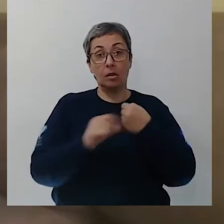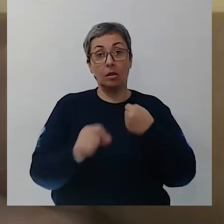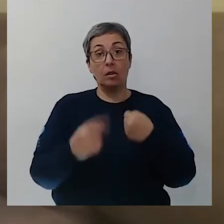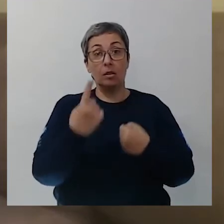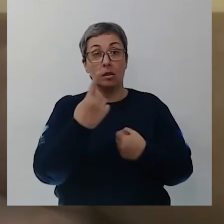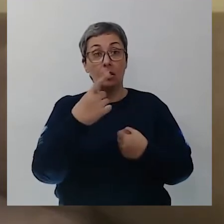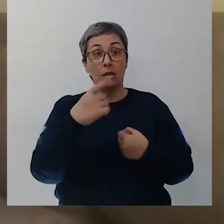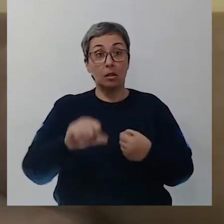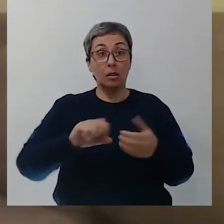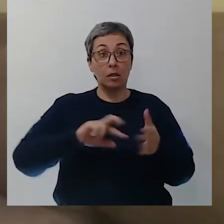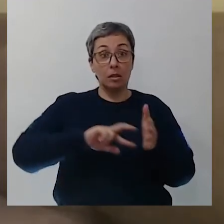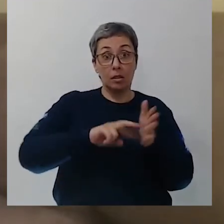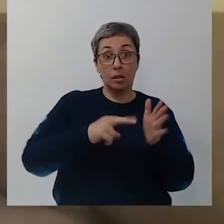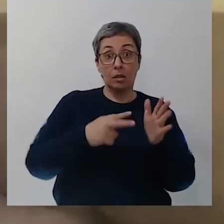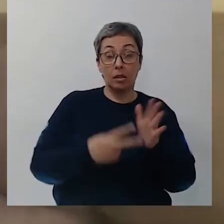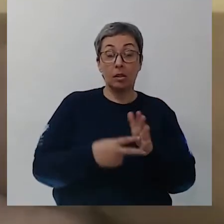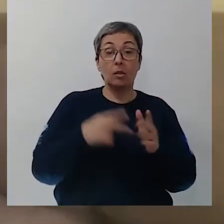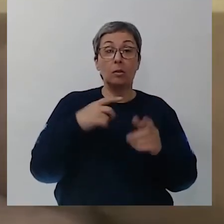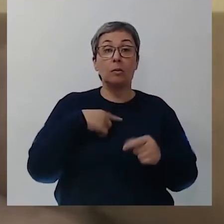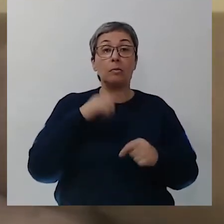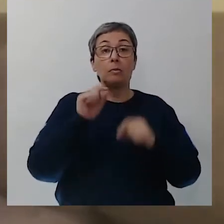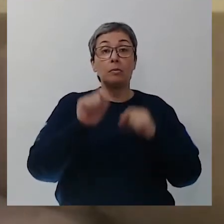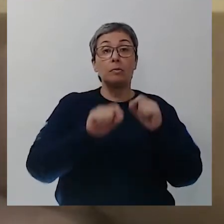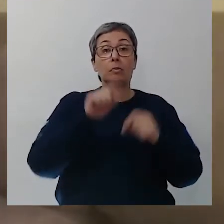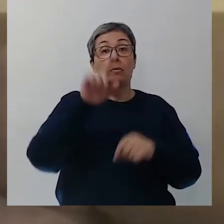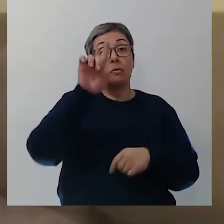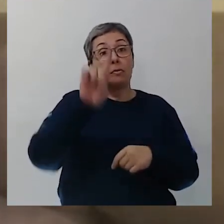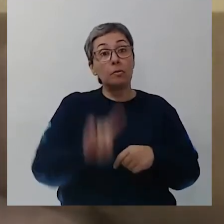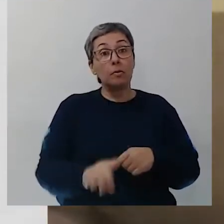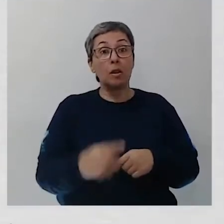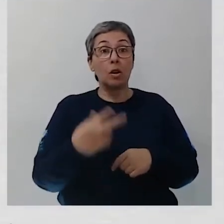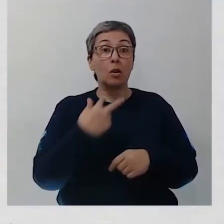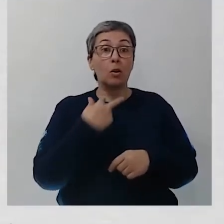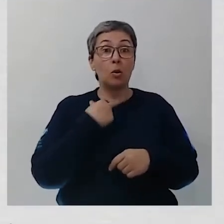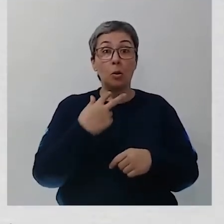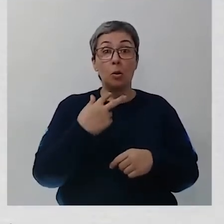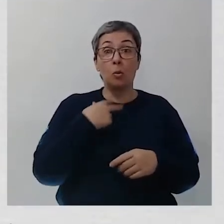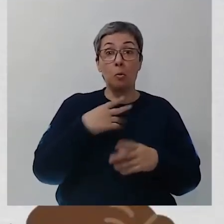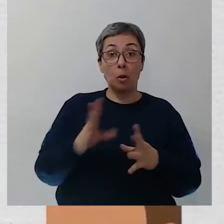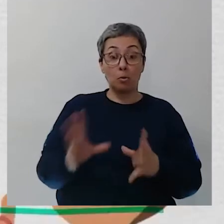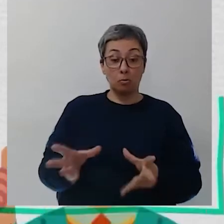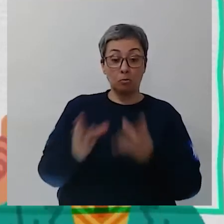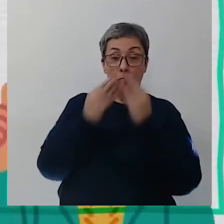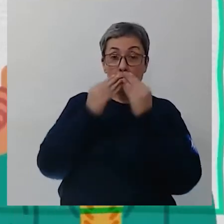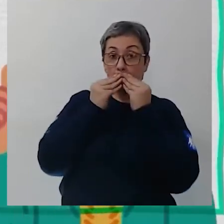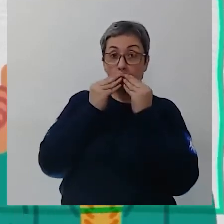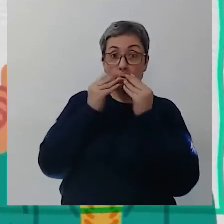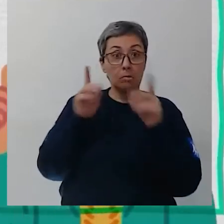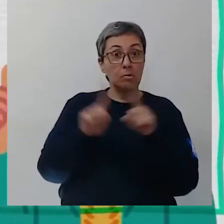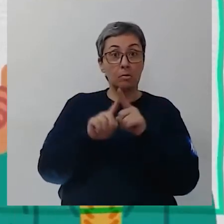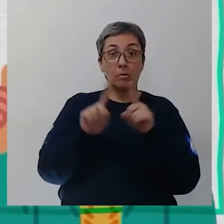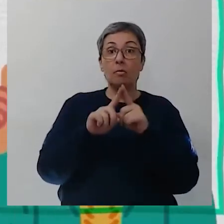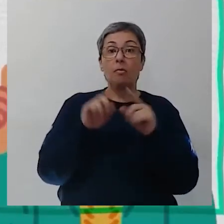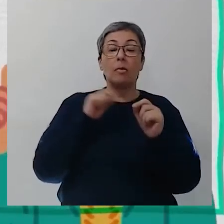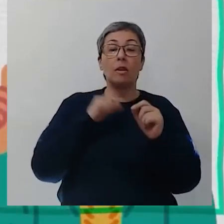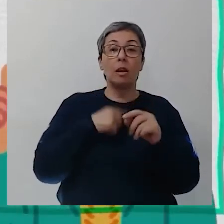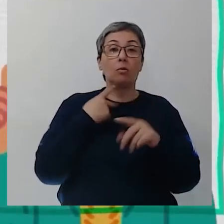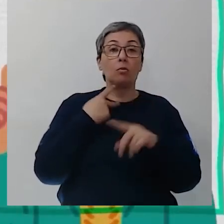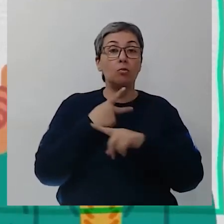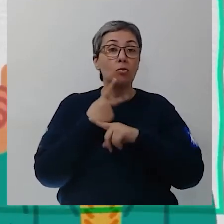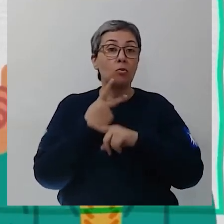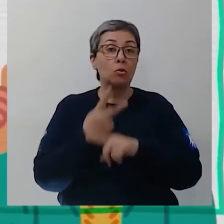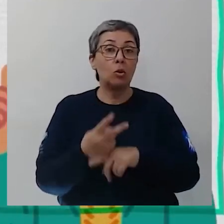isso significa, e eu vou ter que ler aqui embaixo, o direito de não ser inquietado pelas suas opiniões e o de